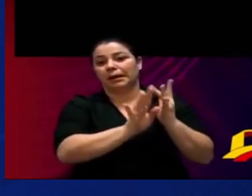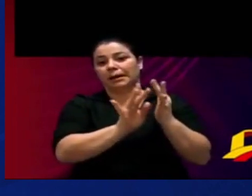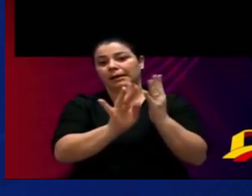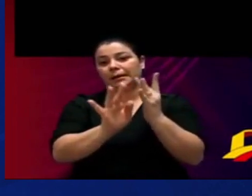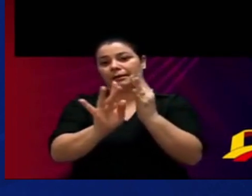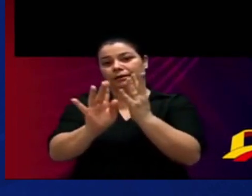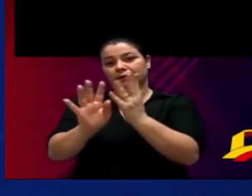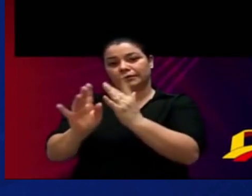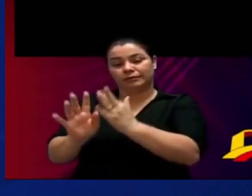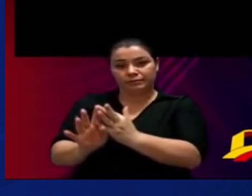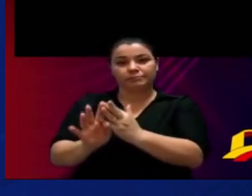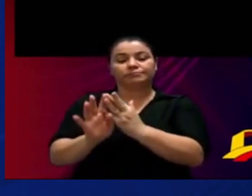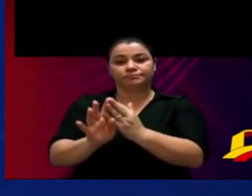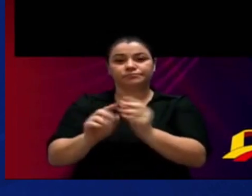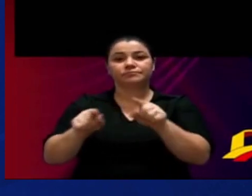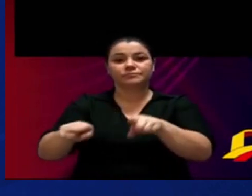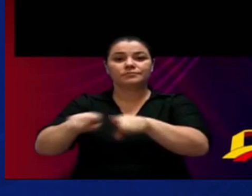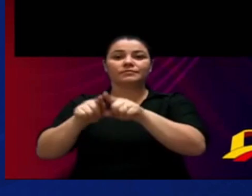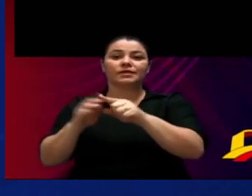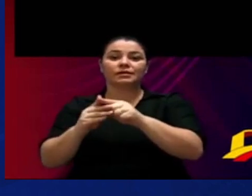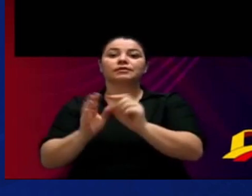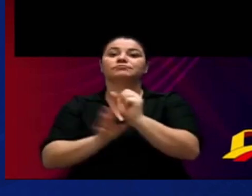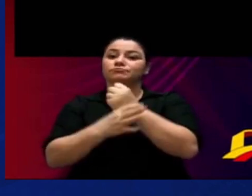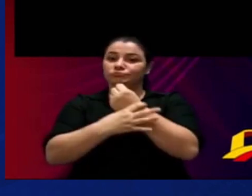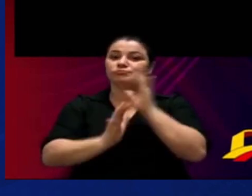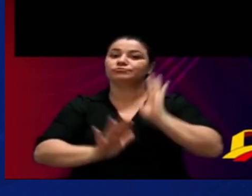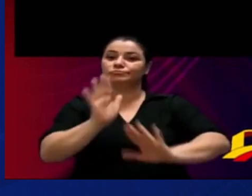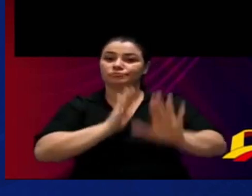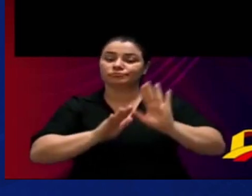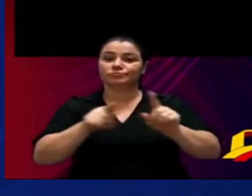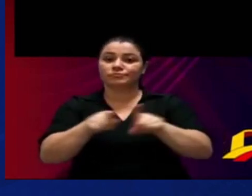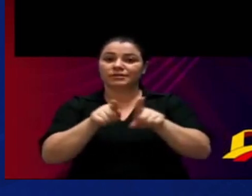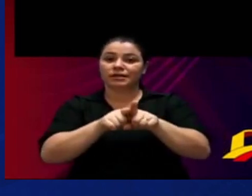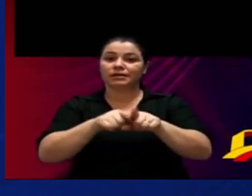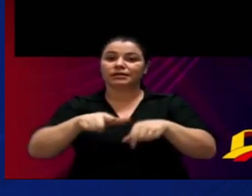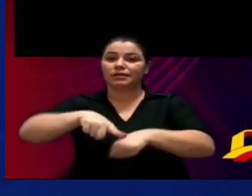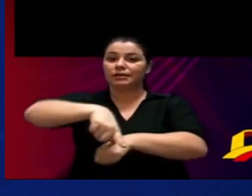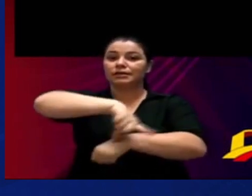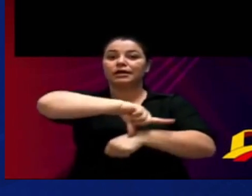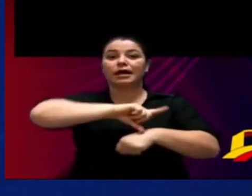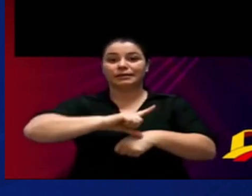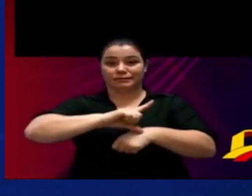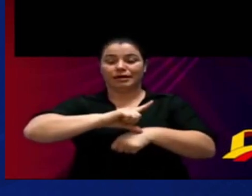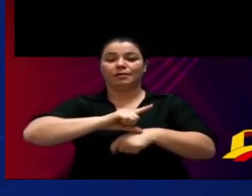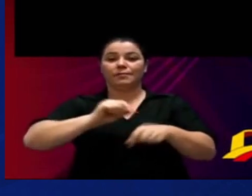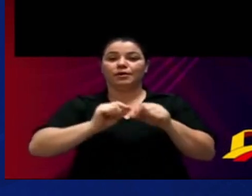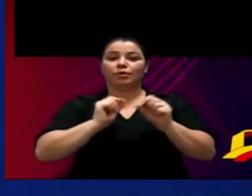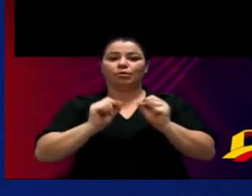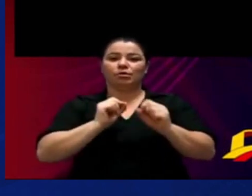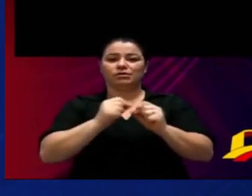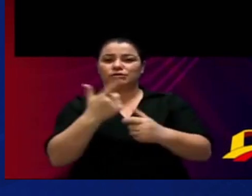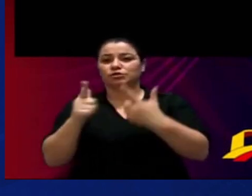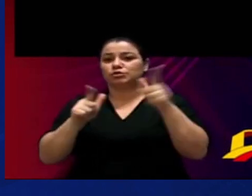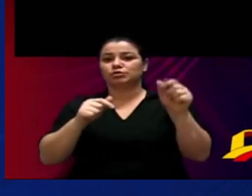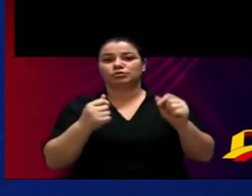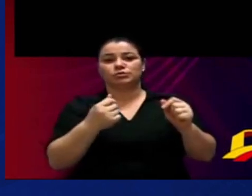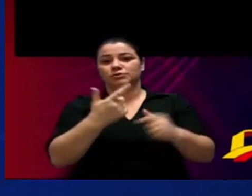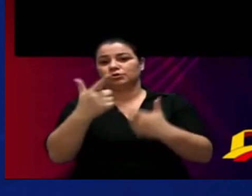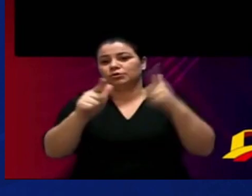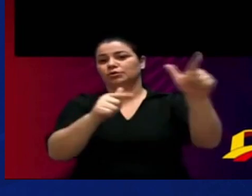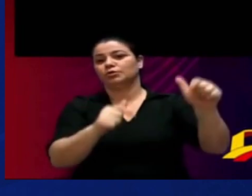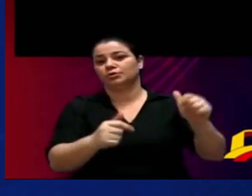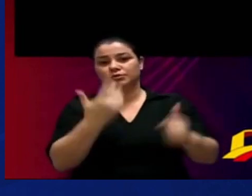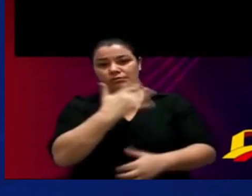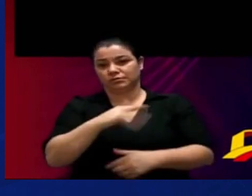as crianças, o auxiliar vai ter que levar as crianças e tem que ter esse cuidado. Além de atrasar que levem as outras crianças para